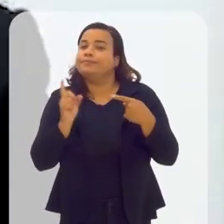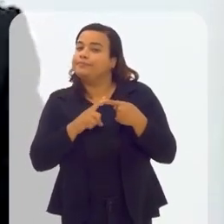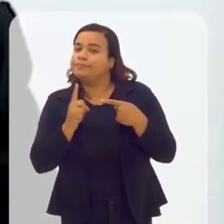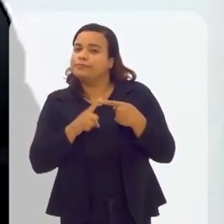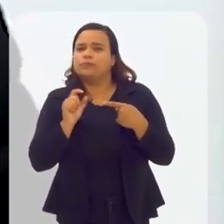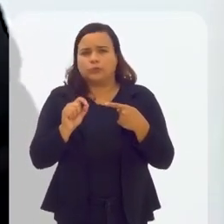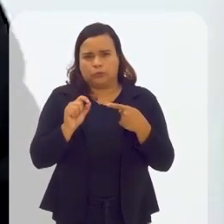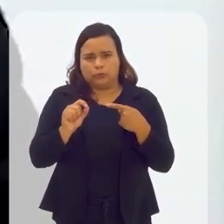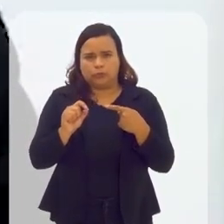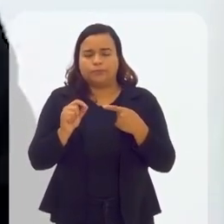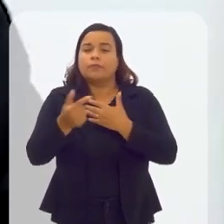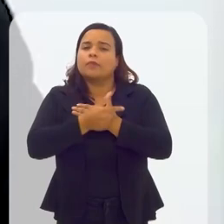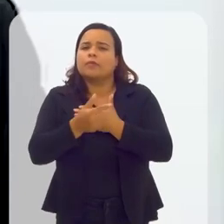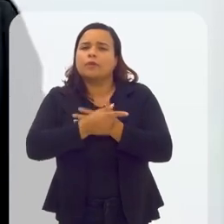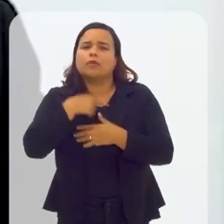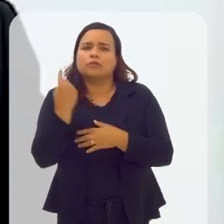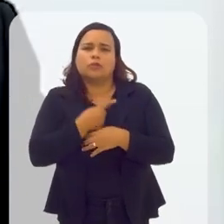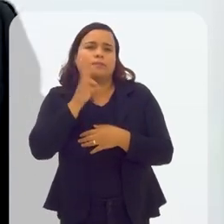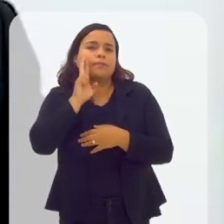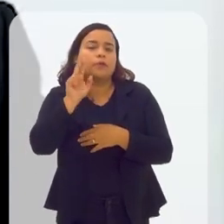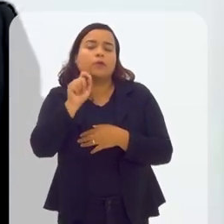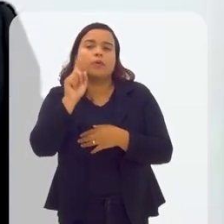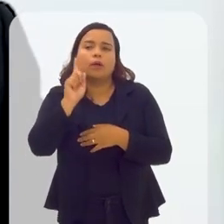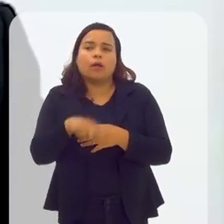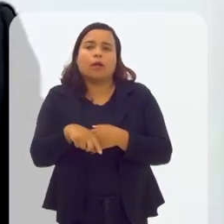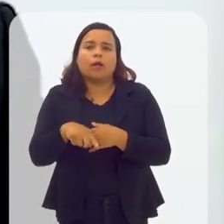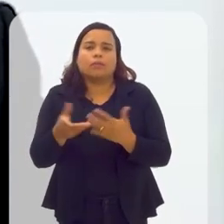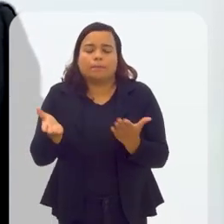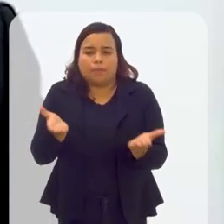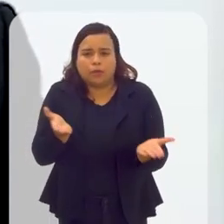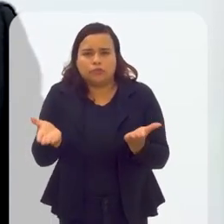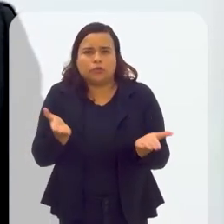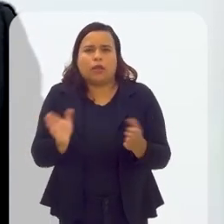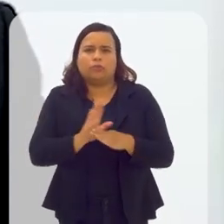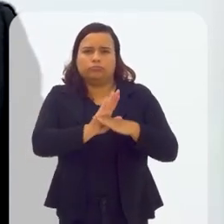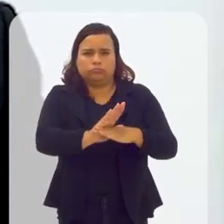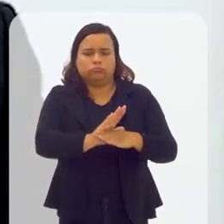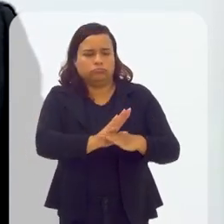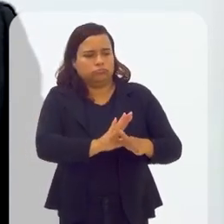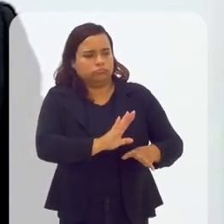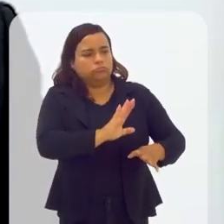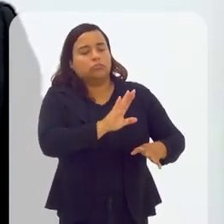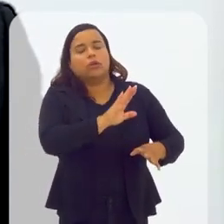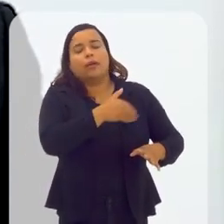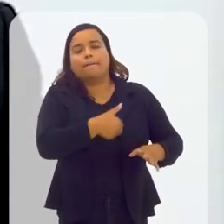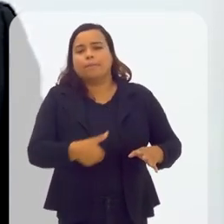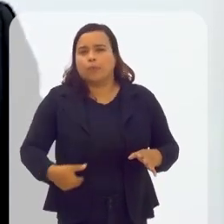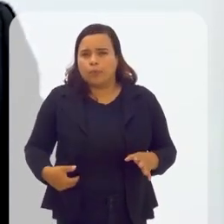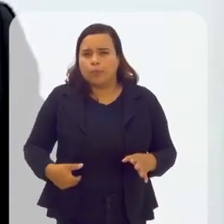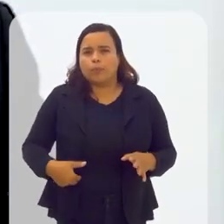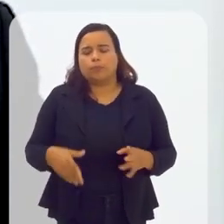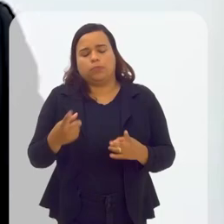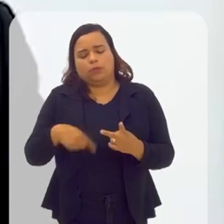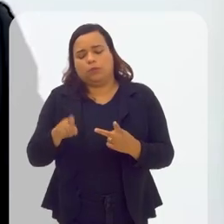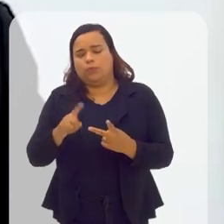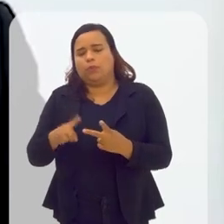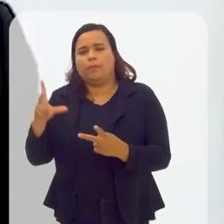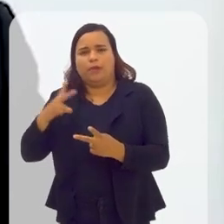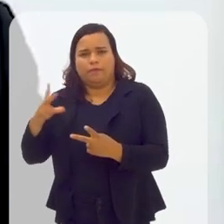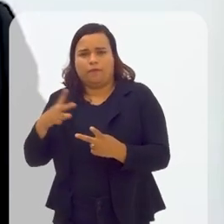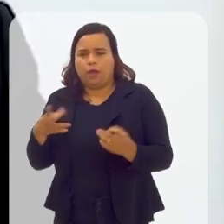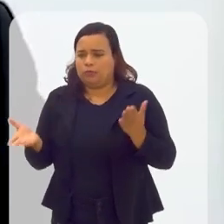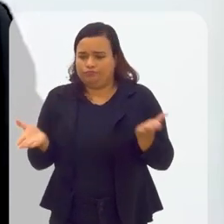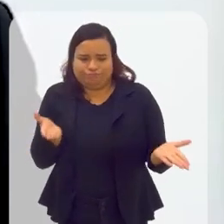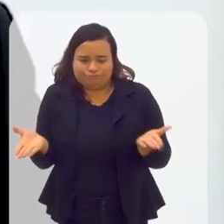O primeiro papel nosso é um papel de mediar entre o público e o privado. Não é uma